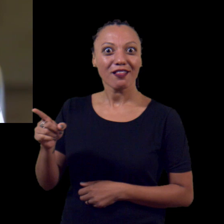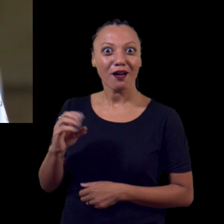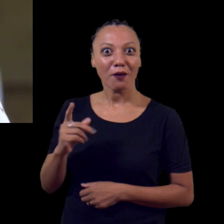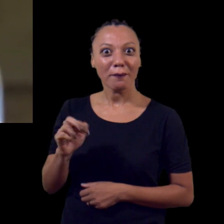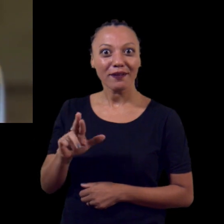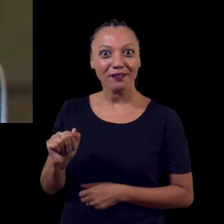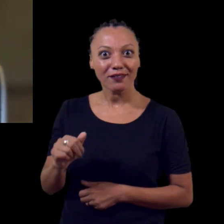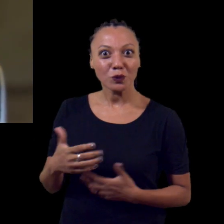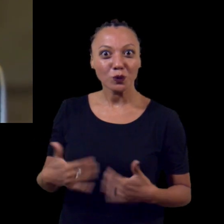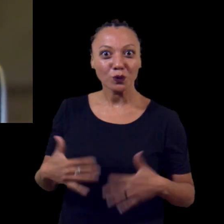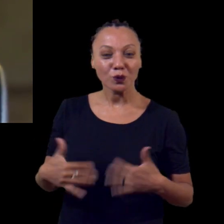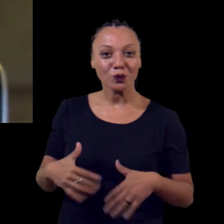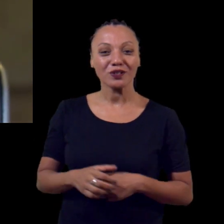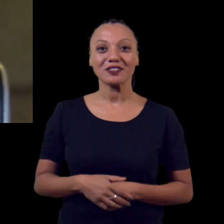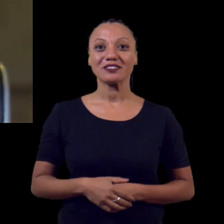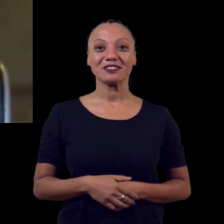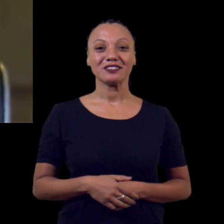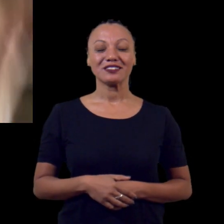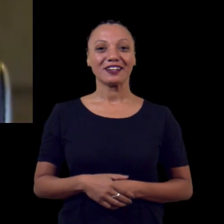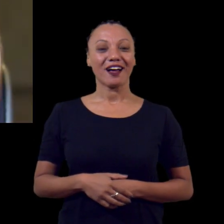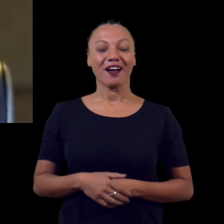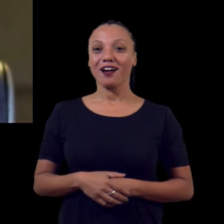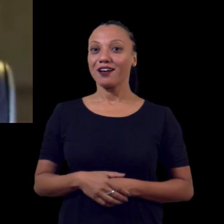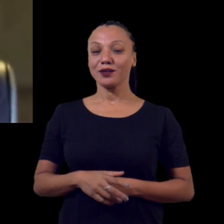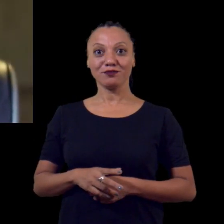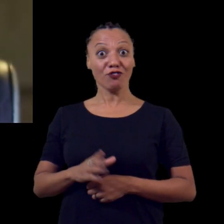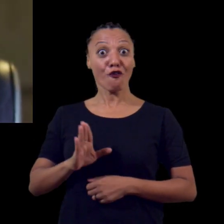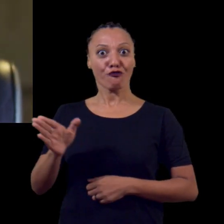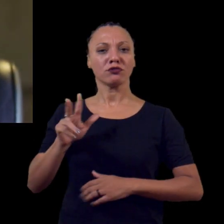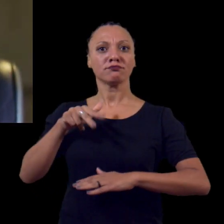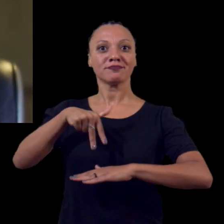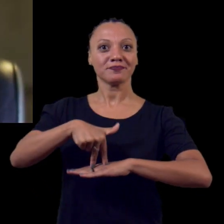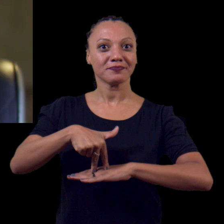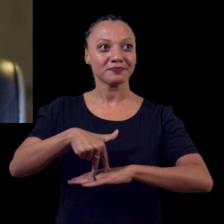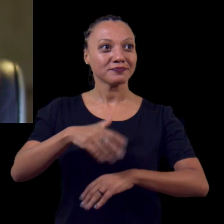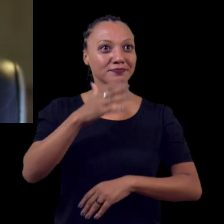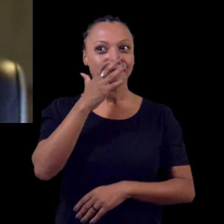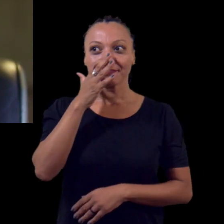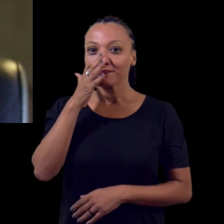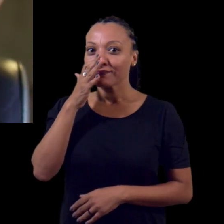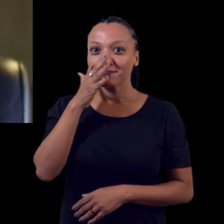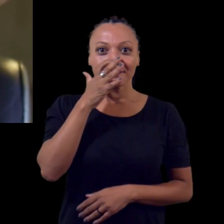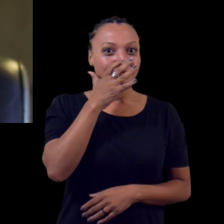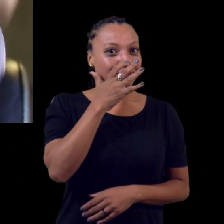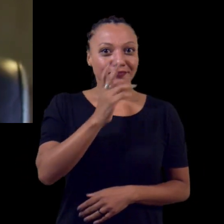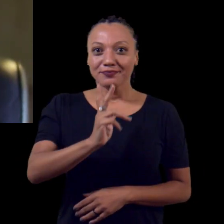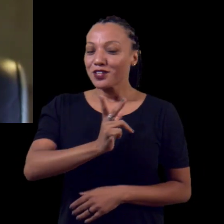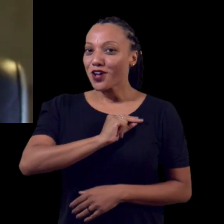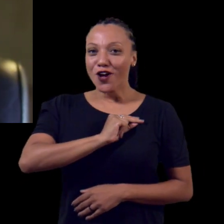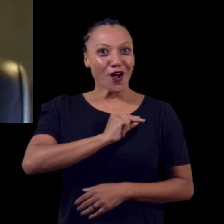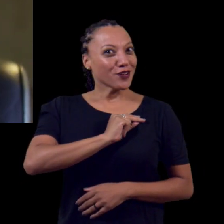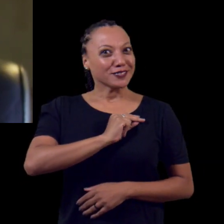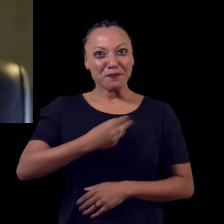falei, nossa, eu estou no topo do nível mais alto do